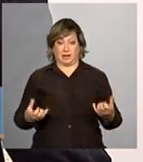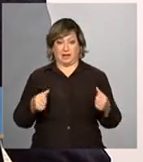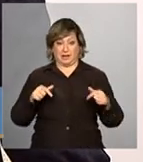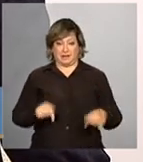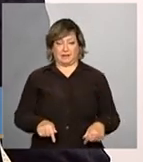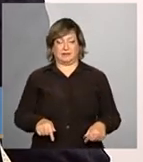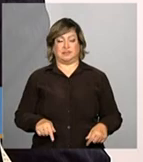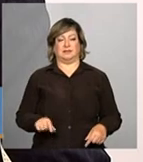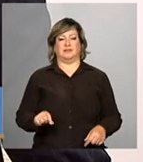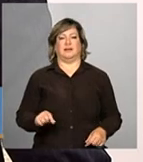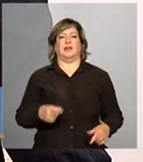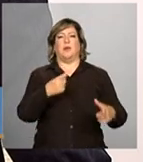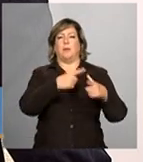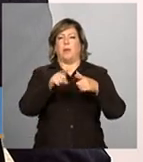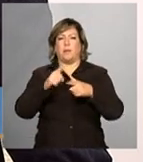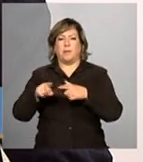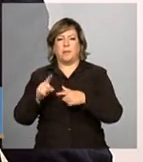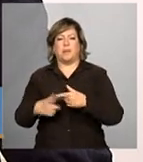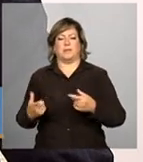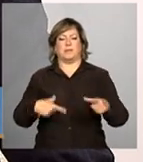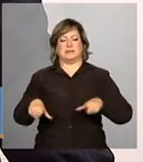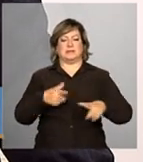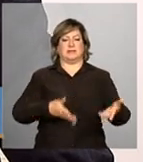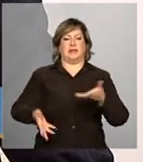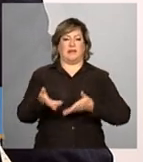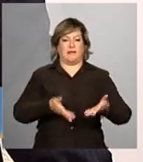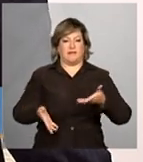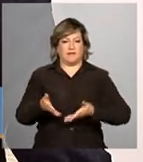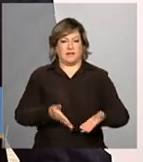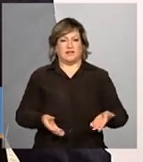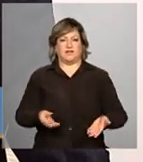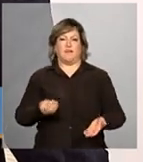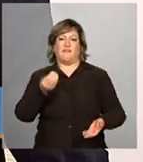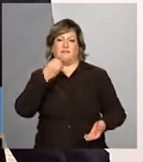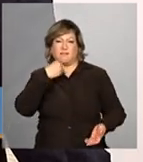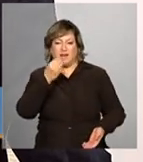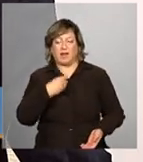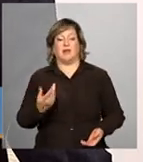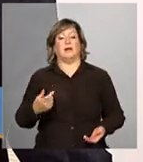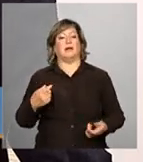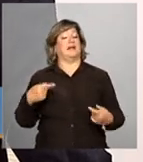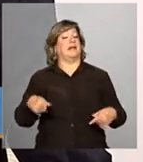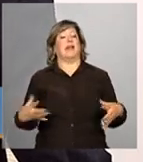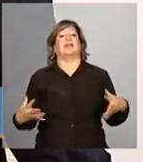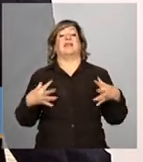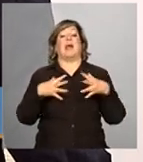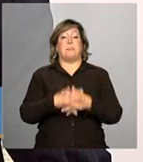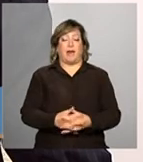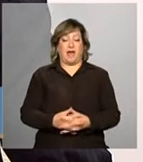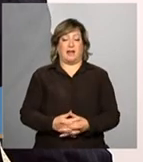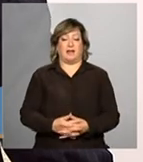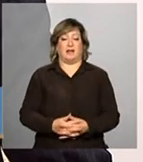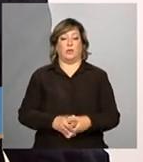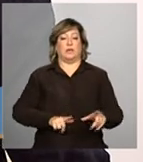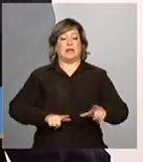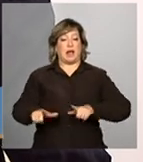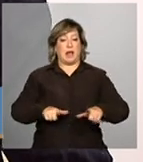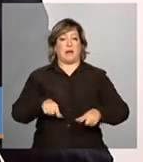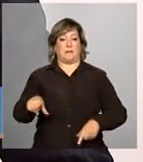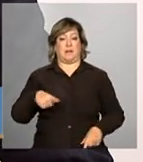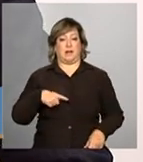precarização do serviço e dos vínculos o início ele atrapalha o andamento do sistema único de assistência social